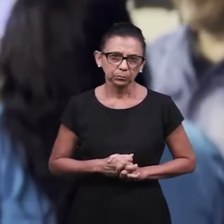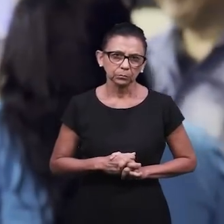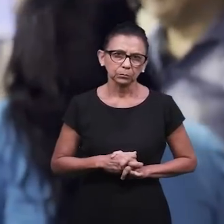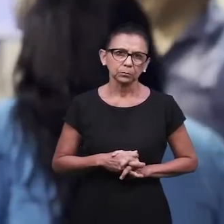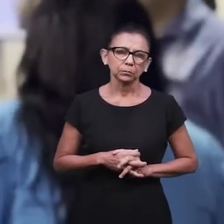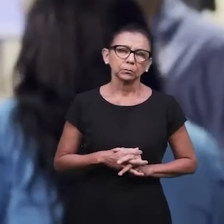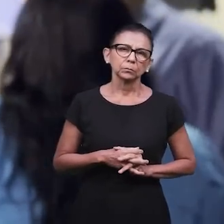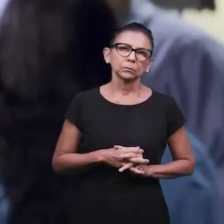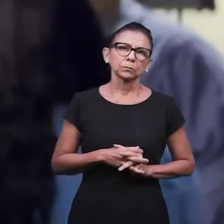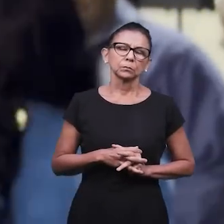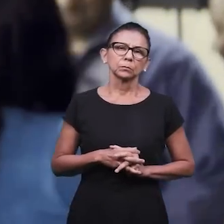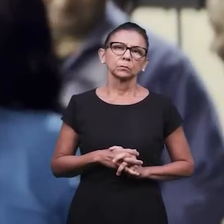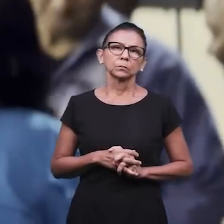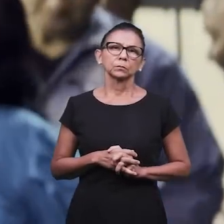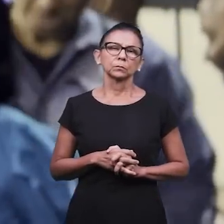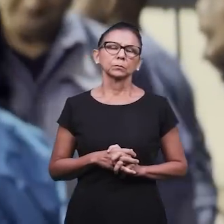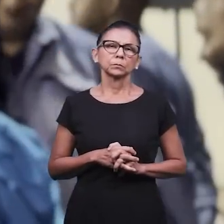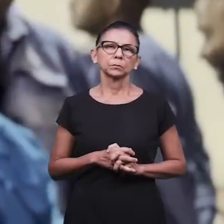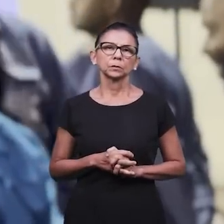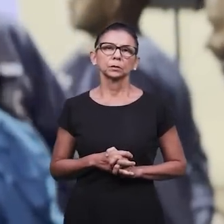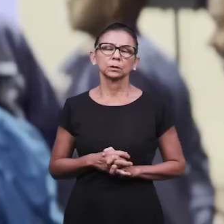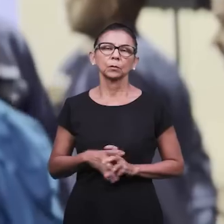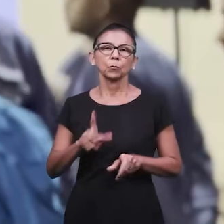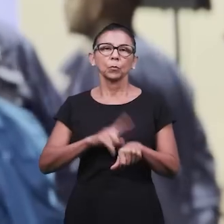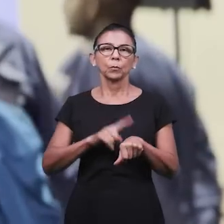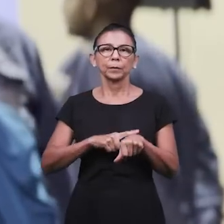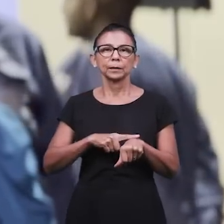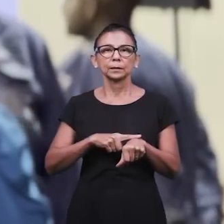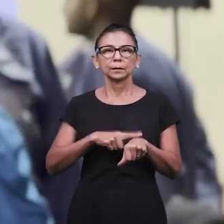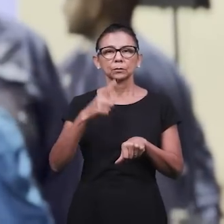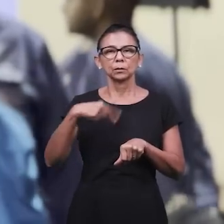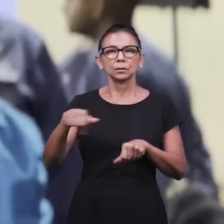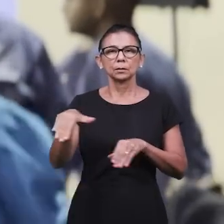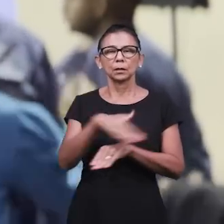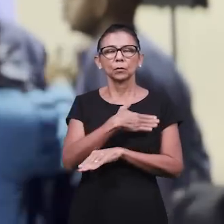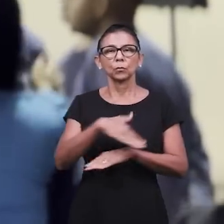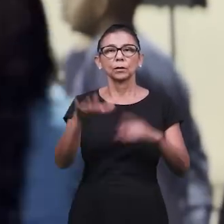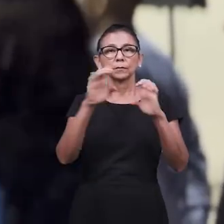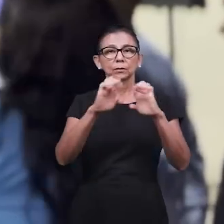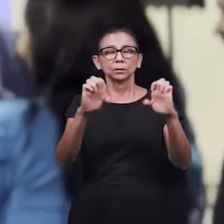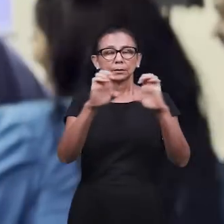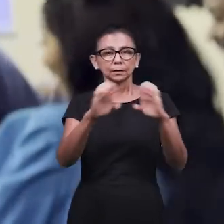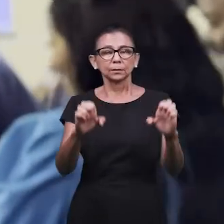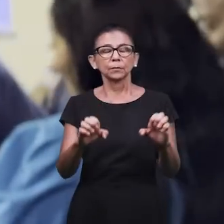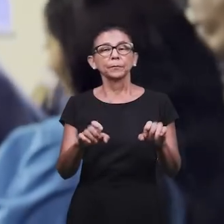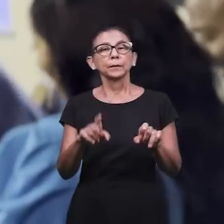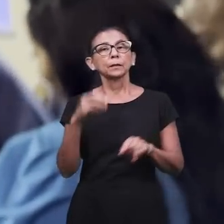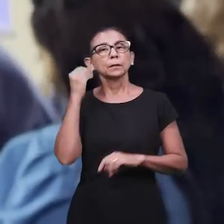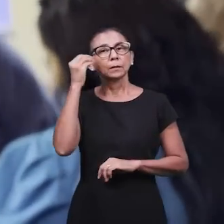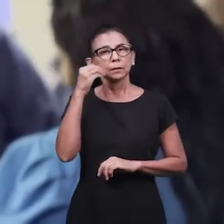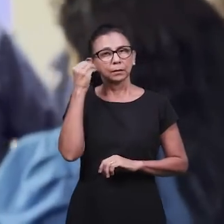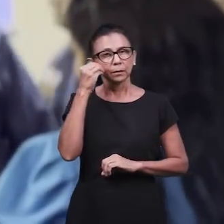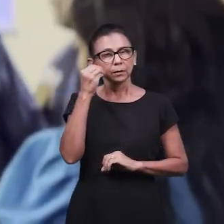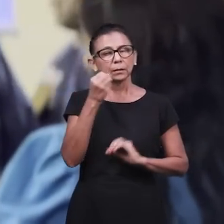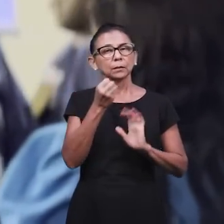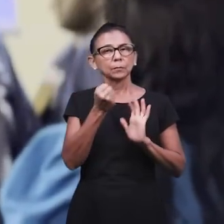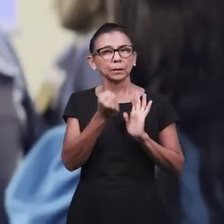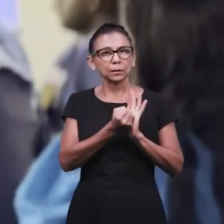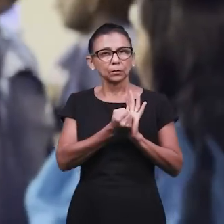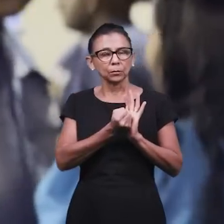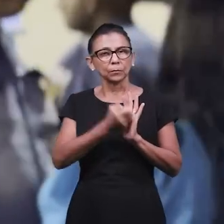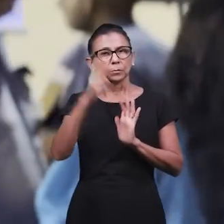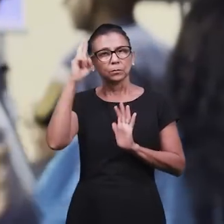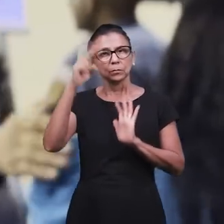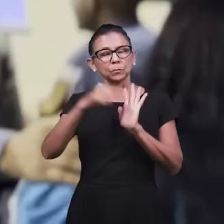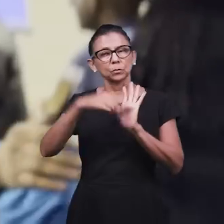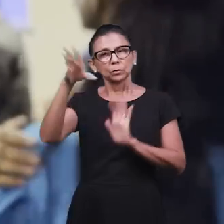evangelizar. E uma das experiências que foram marcantes para nós foi que o Senhor mostrou em um dom bem claro que nós haveríamos